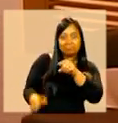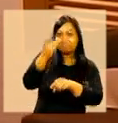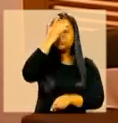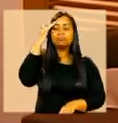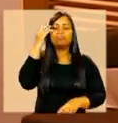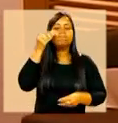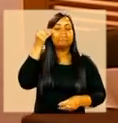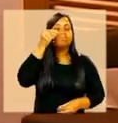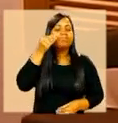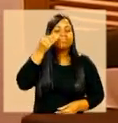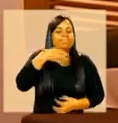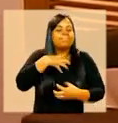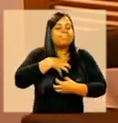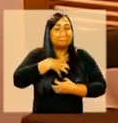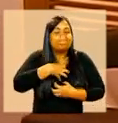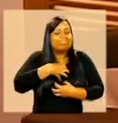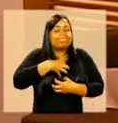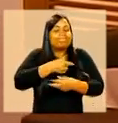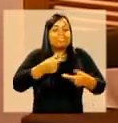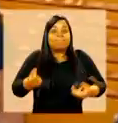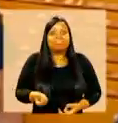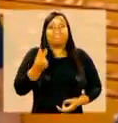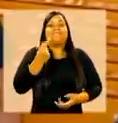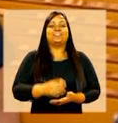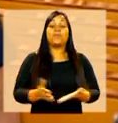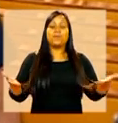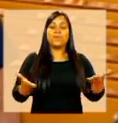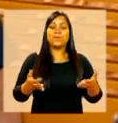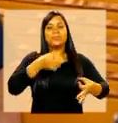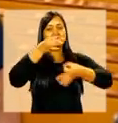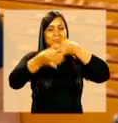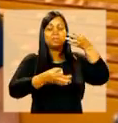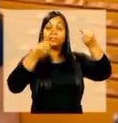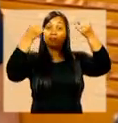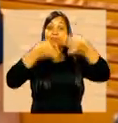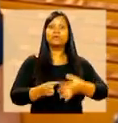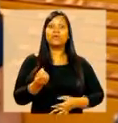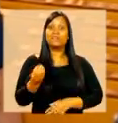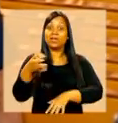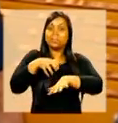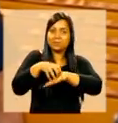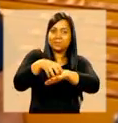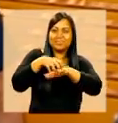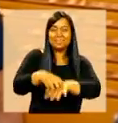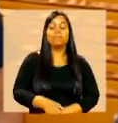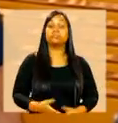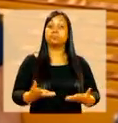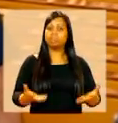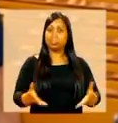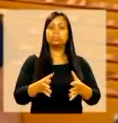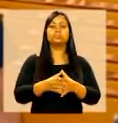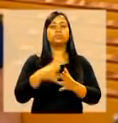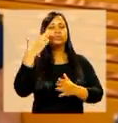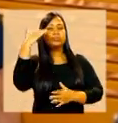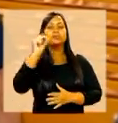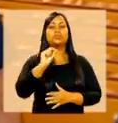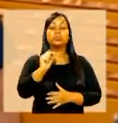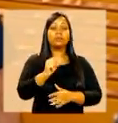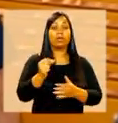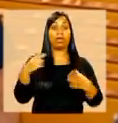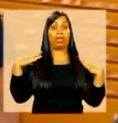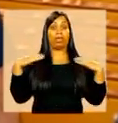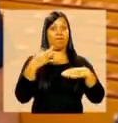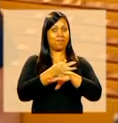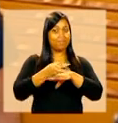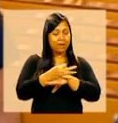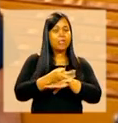outro. Saboreia experiências inéditas. O ponto de vista de hoje fala sobre viagem e turismo. Boa parte do sucesso das